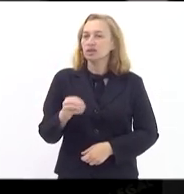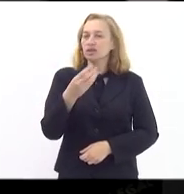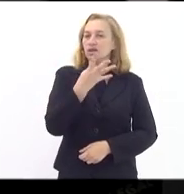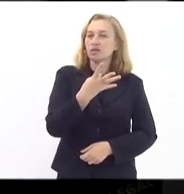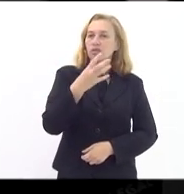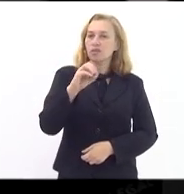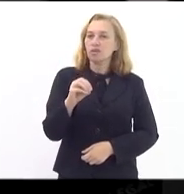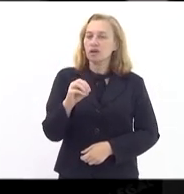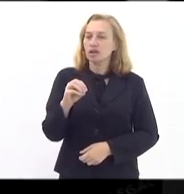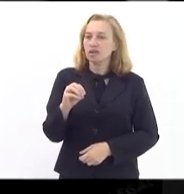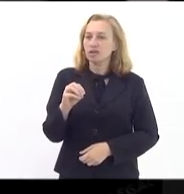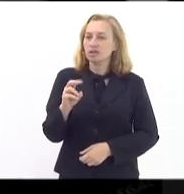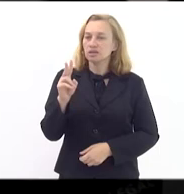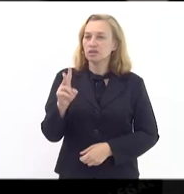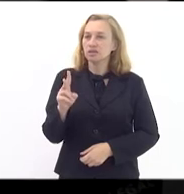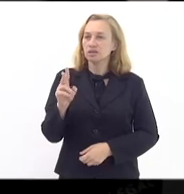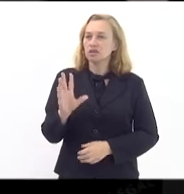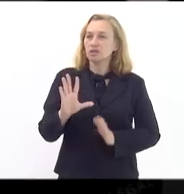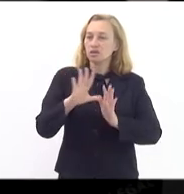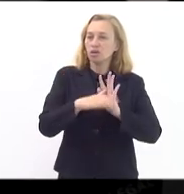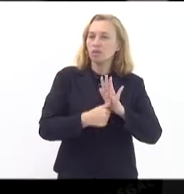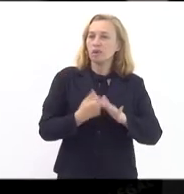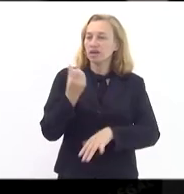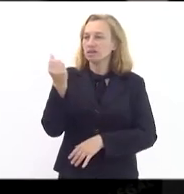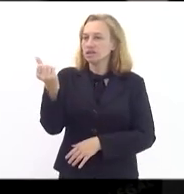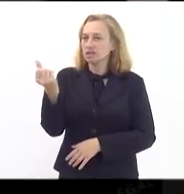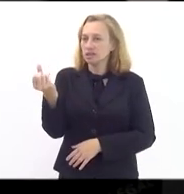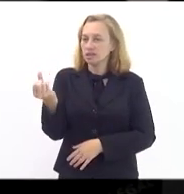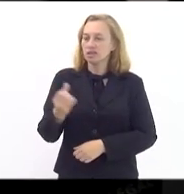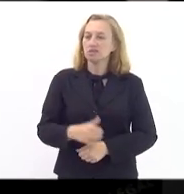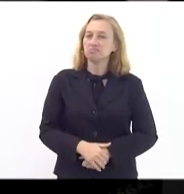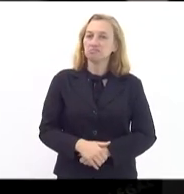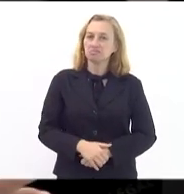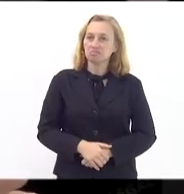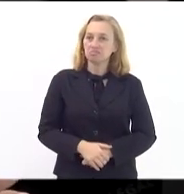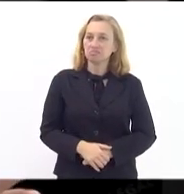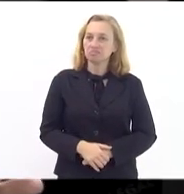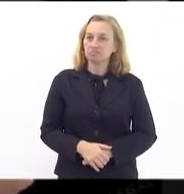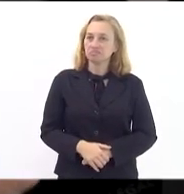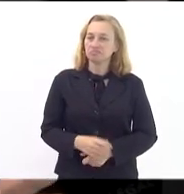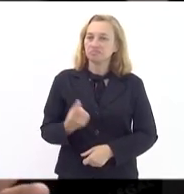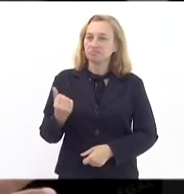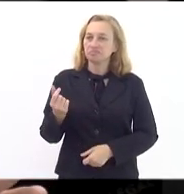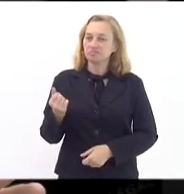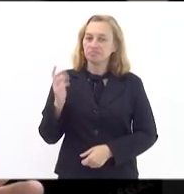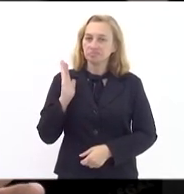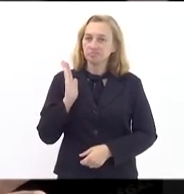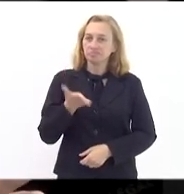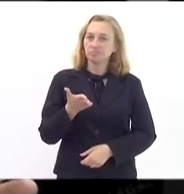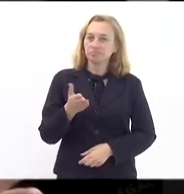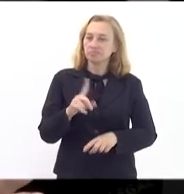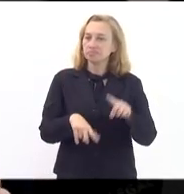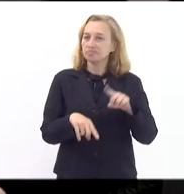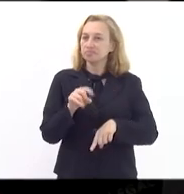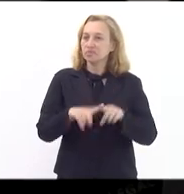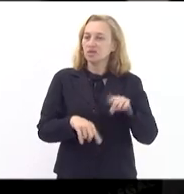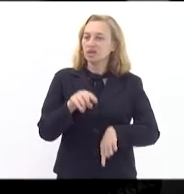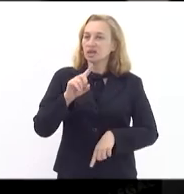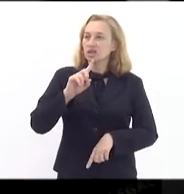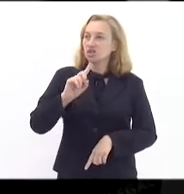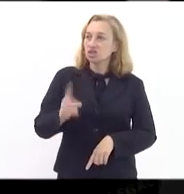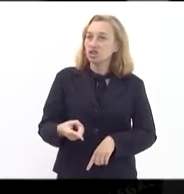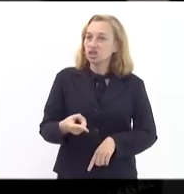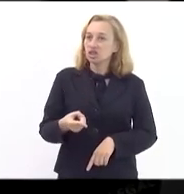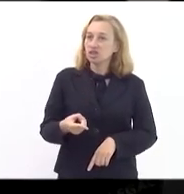40rms e vandalizadas outros 16 o custo direto desses equipamentos é um milhão